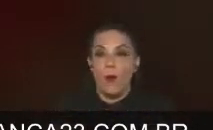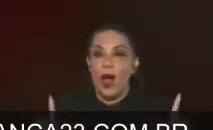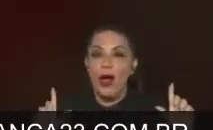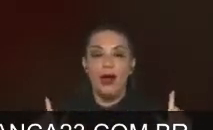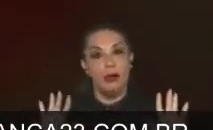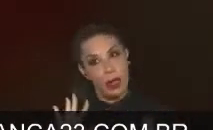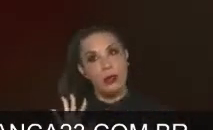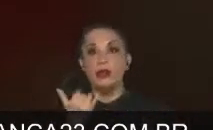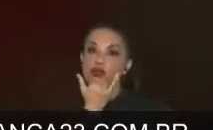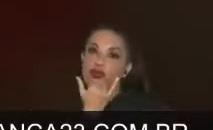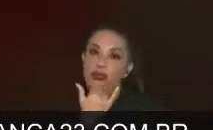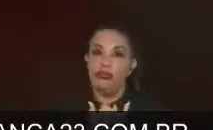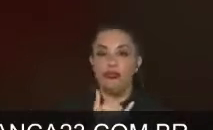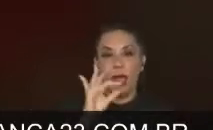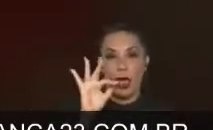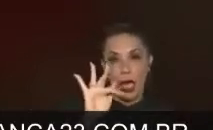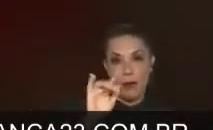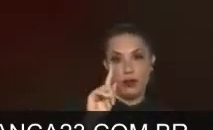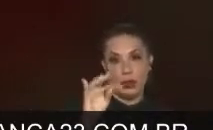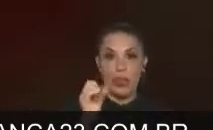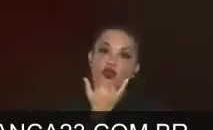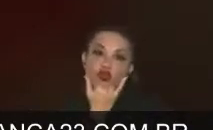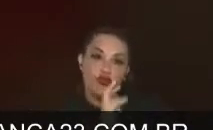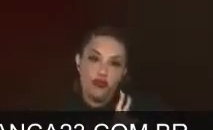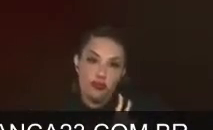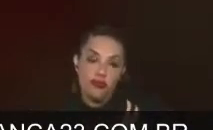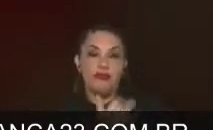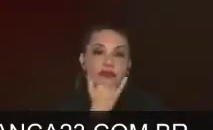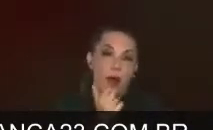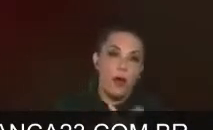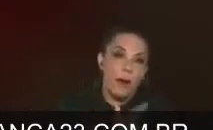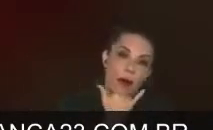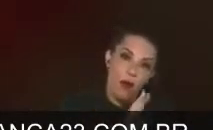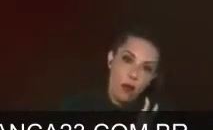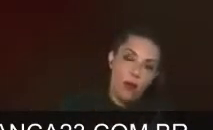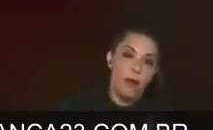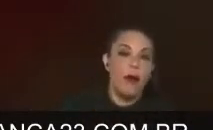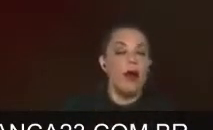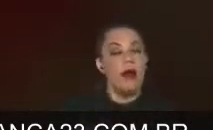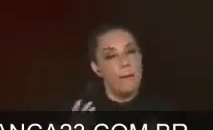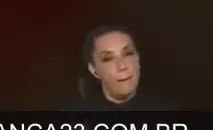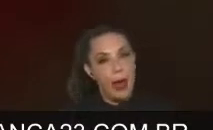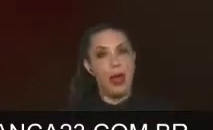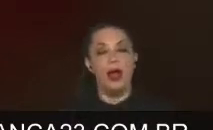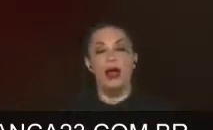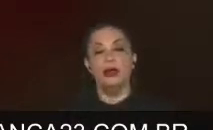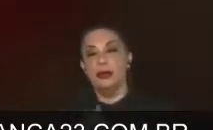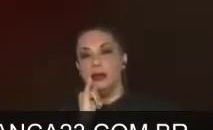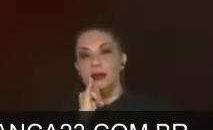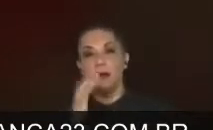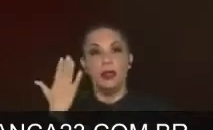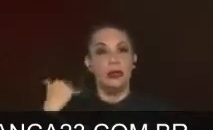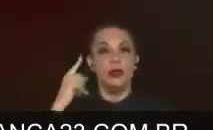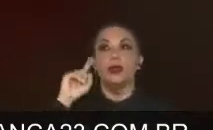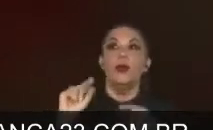um dinheiro reserva, né, para comprar. E tudo, o pessoal não sabia o